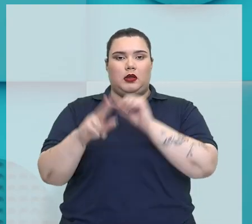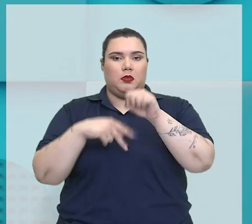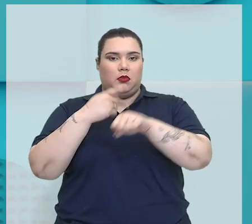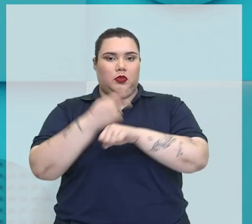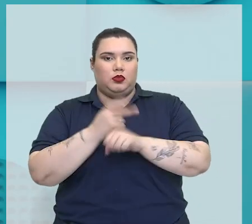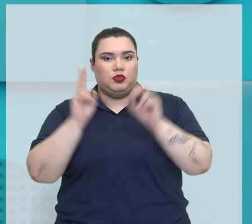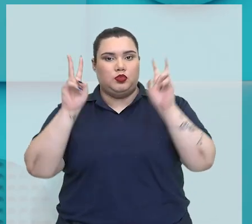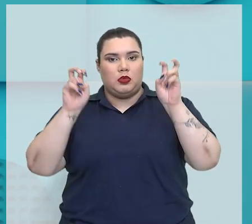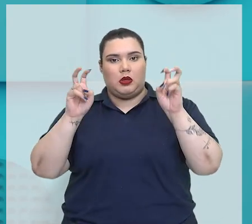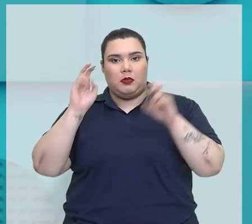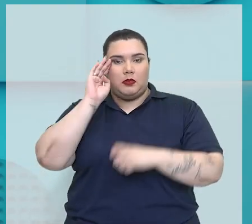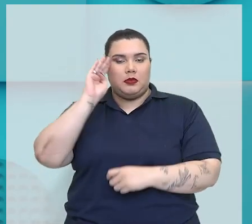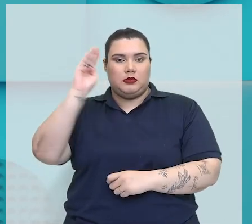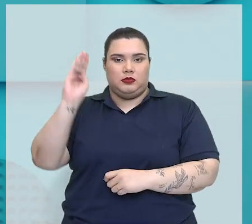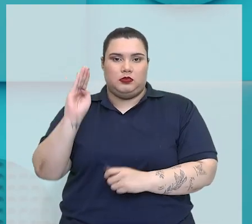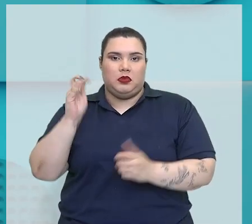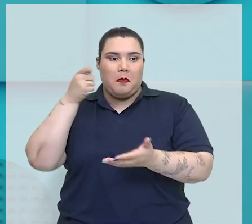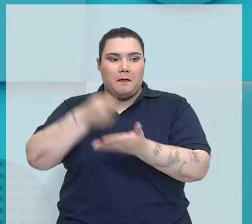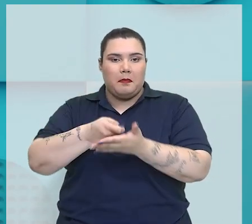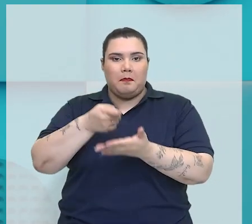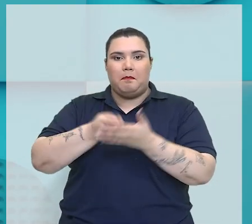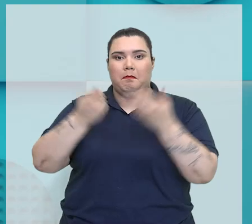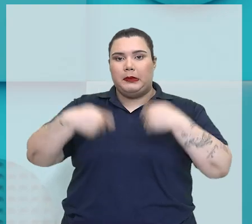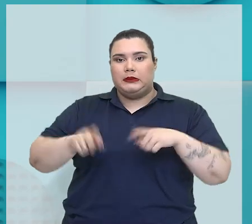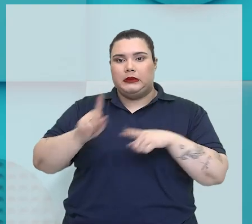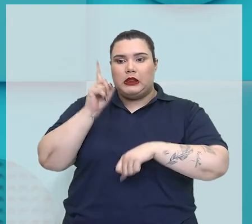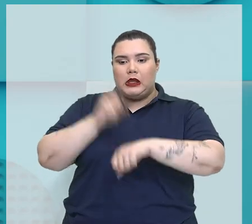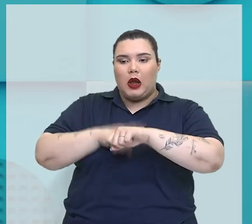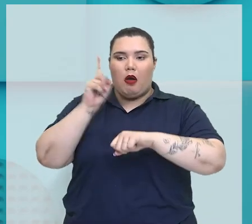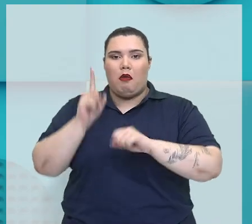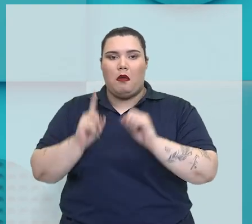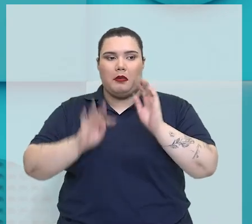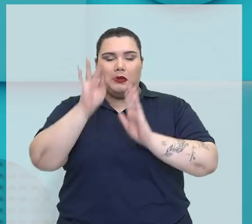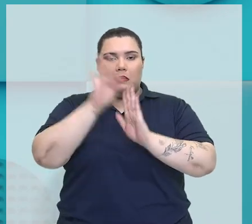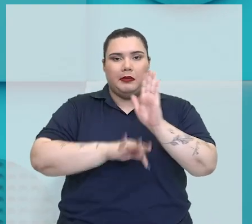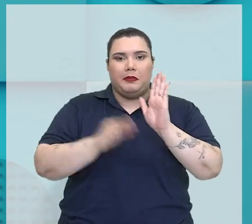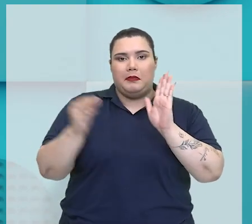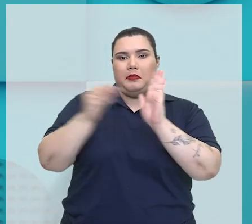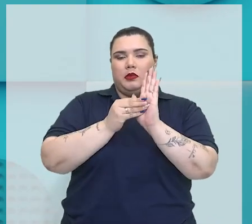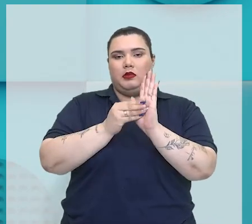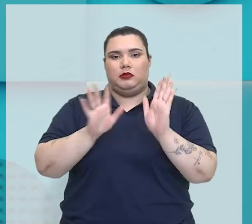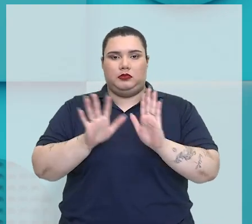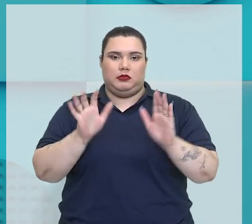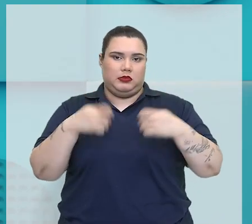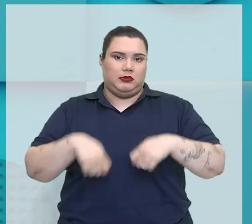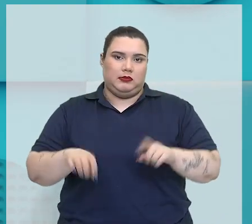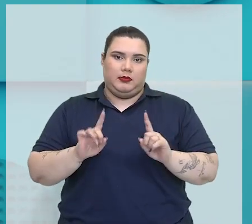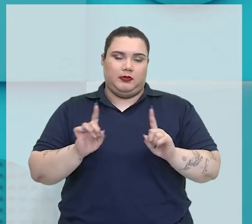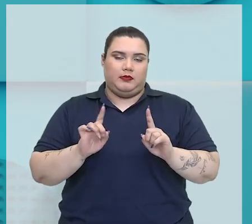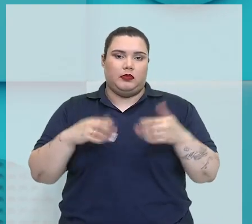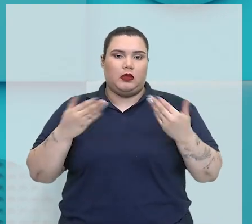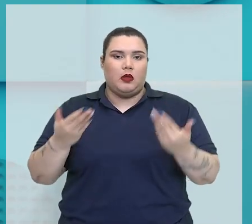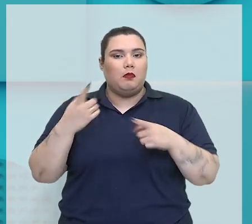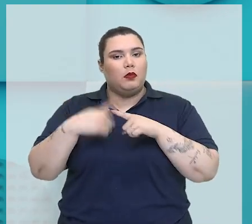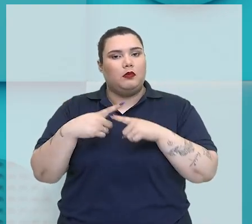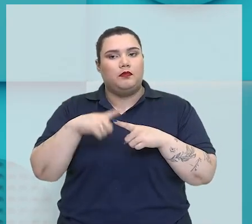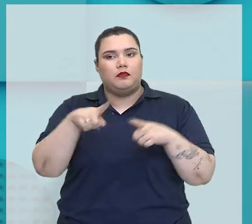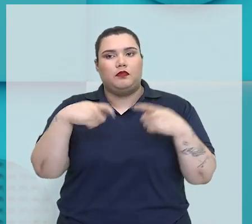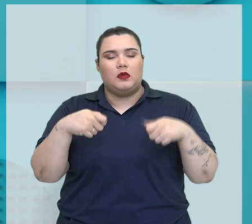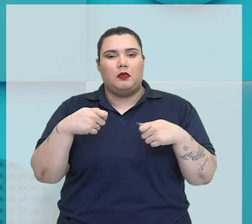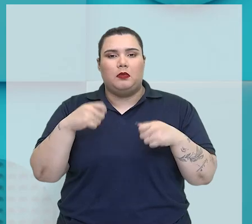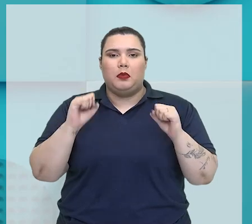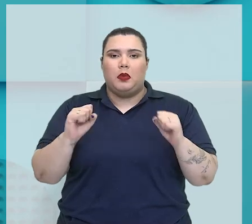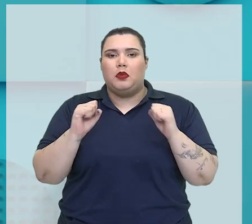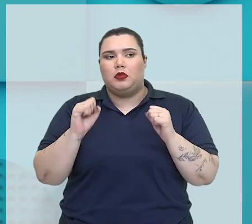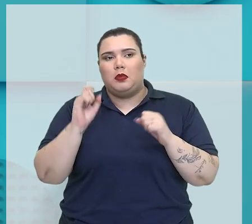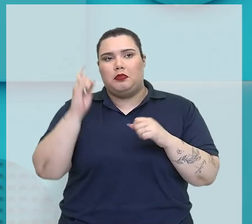né? Não é obrigado a colocar logo no início da redação o título. Por conta disso, você pode,